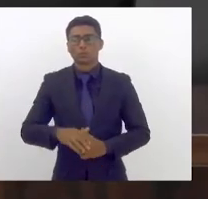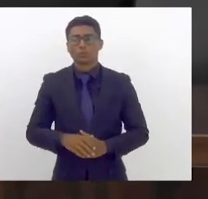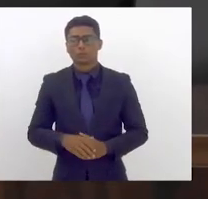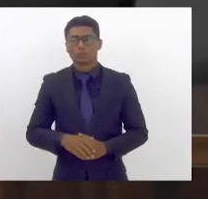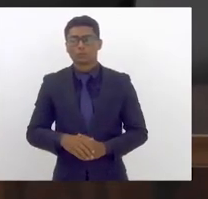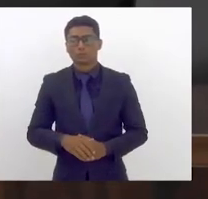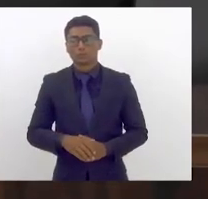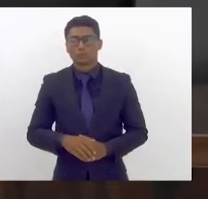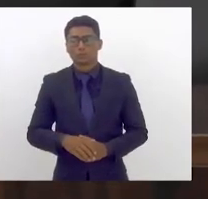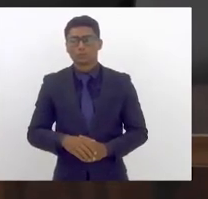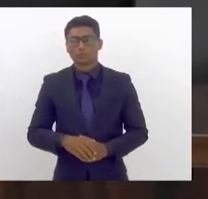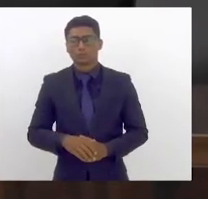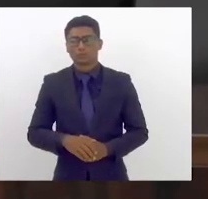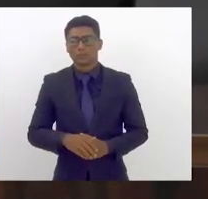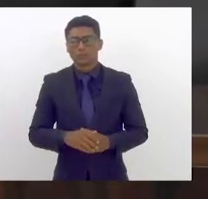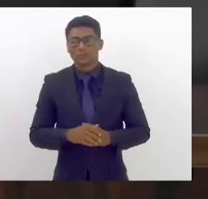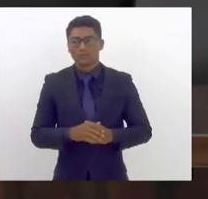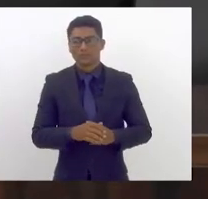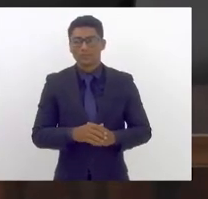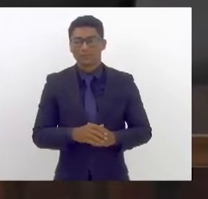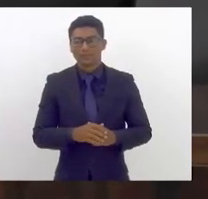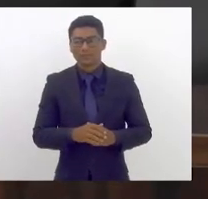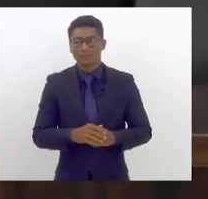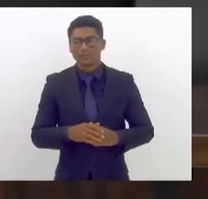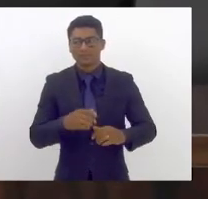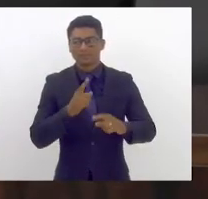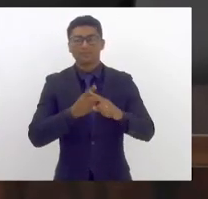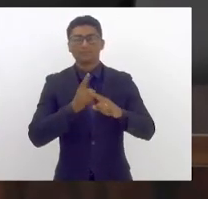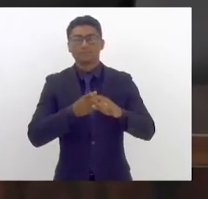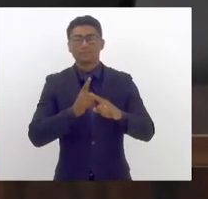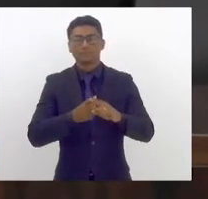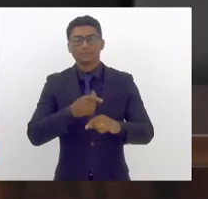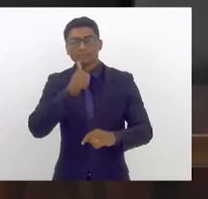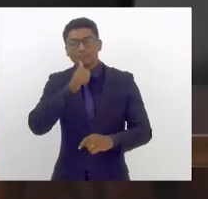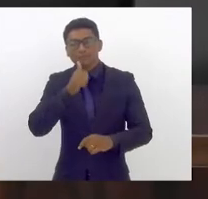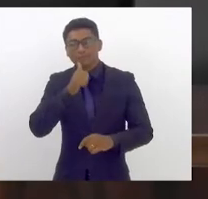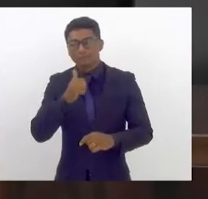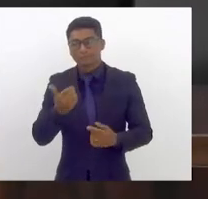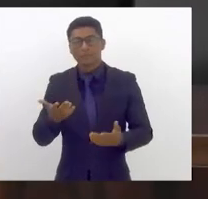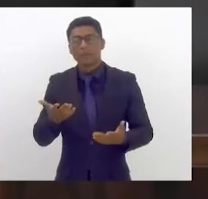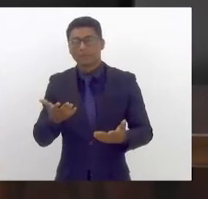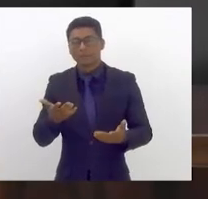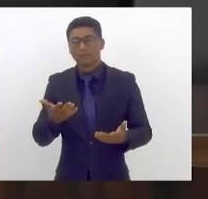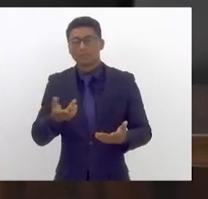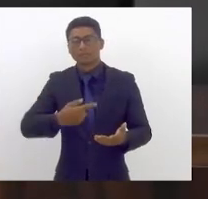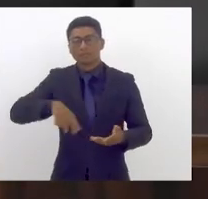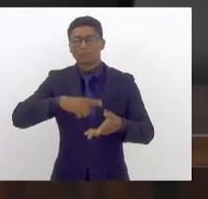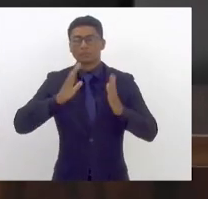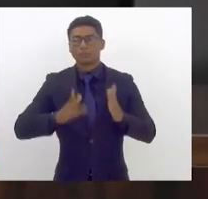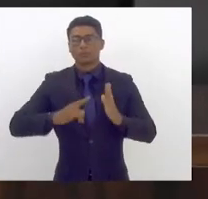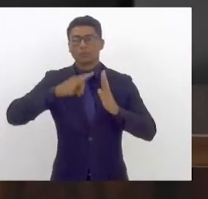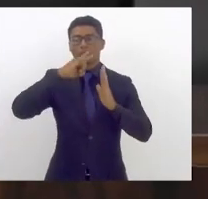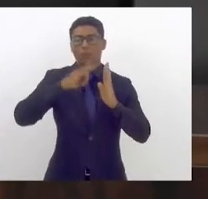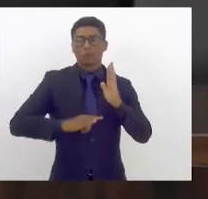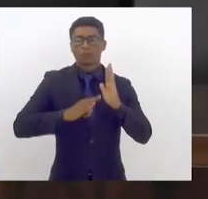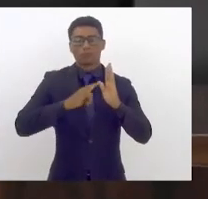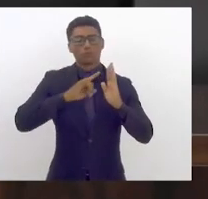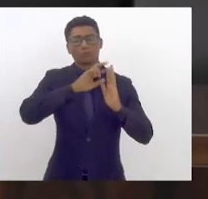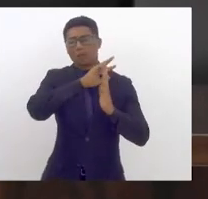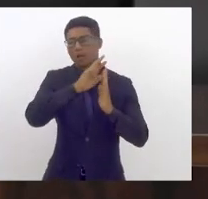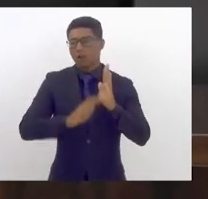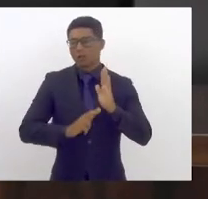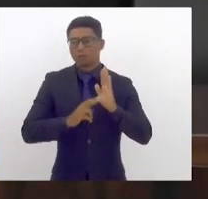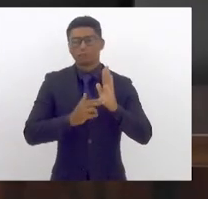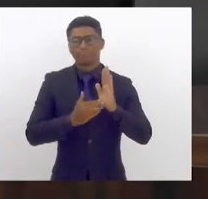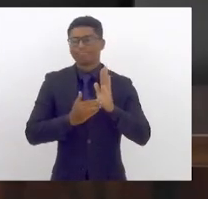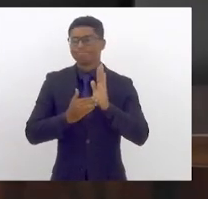não era a comissão de defesa das mulheres né Nós protocolamos ofícios para pautar